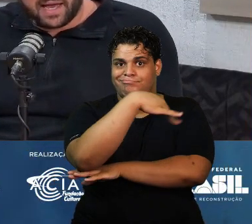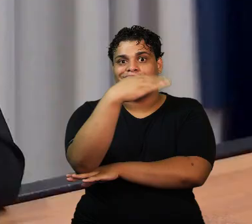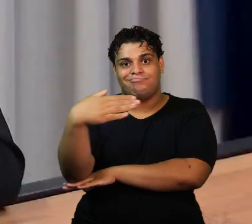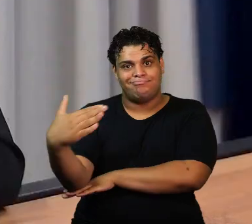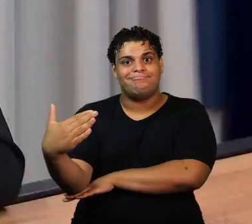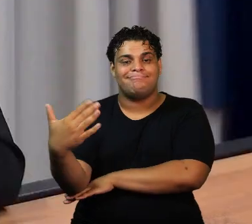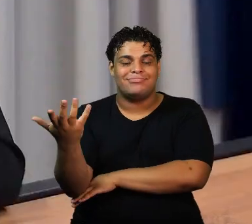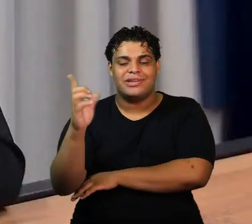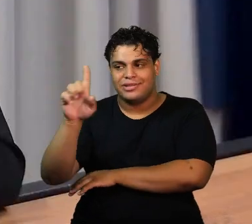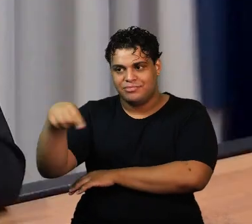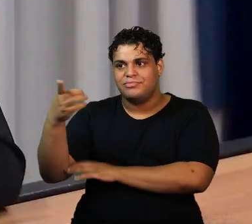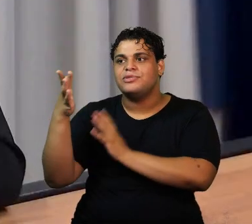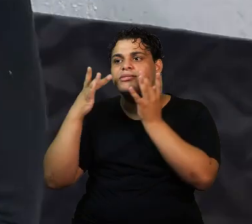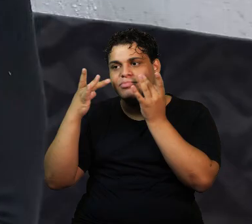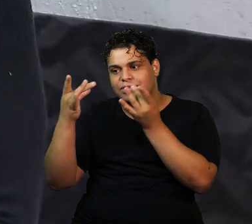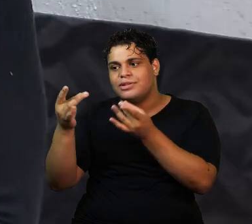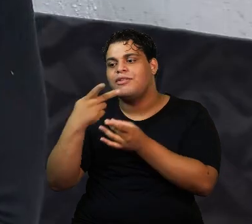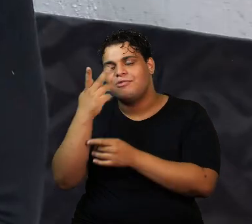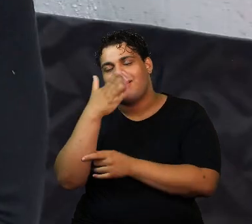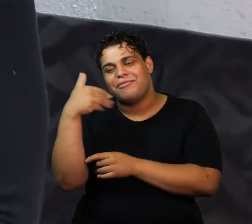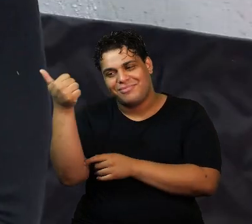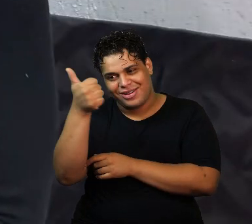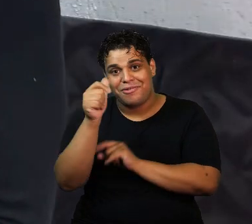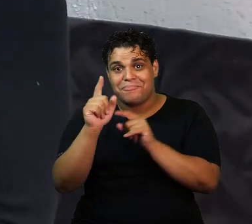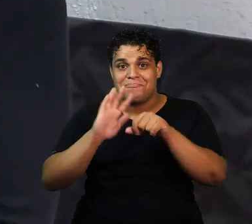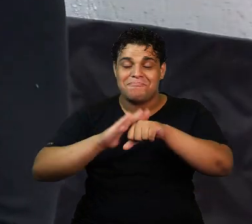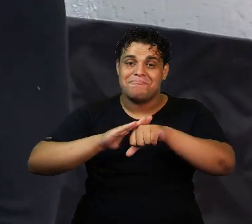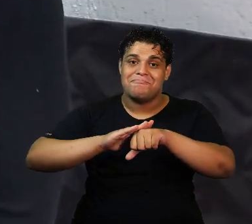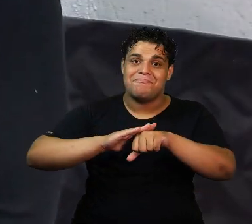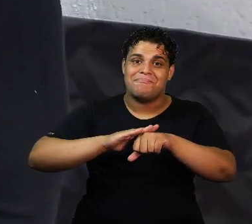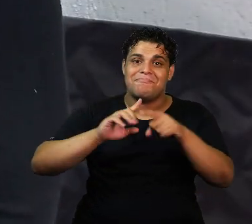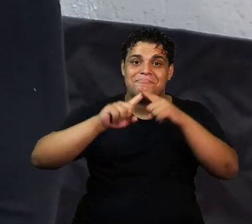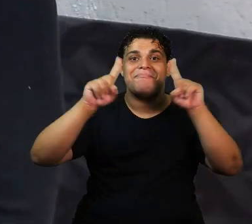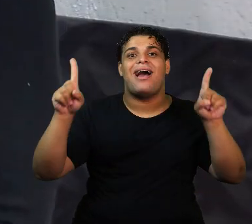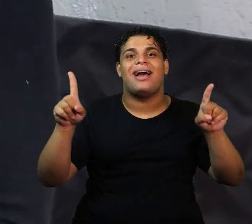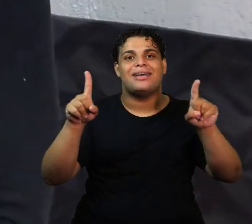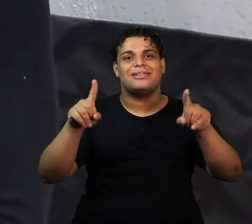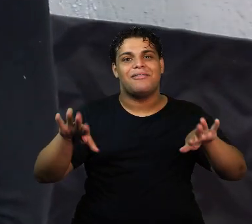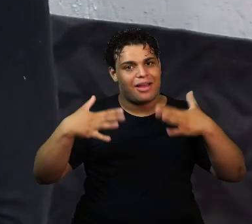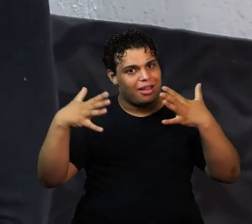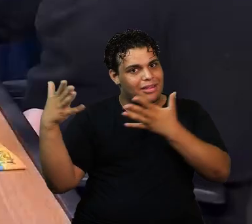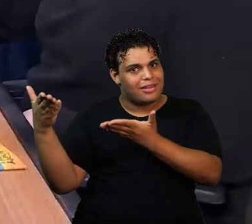apresentar e falar bem melhor que a gente, mas é um prazer estar aqui hoje com vocês.